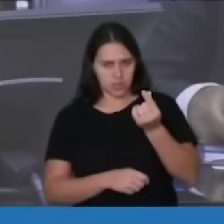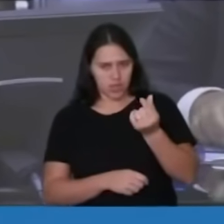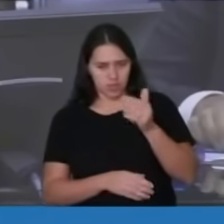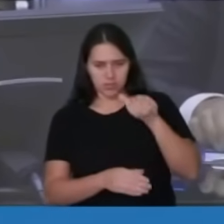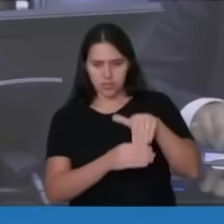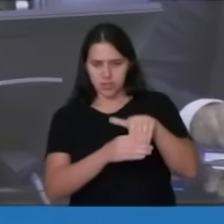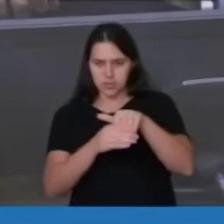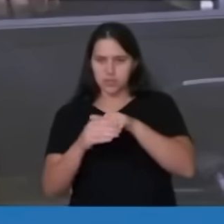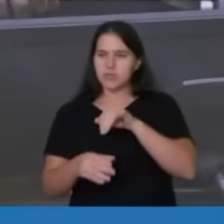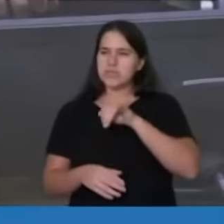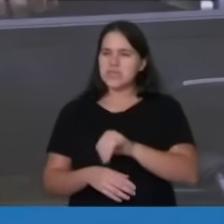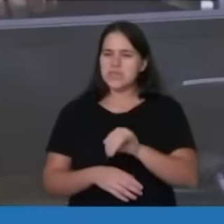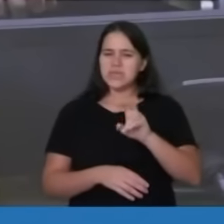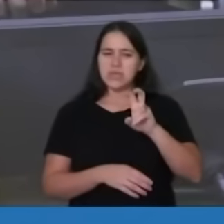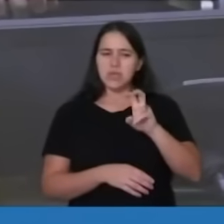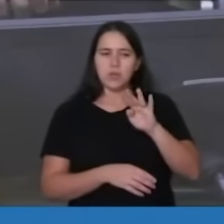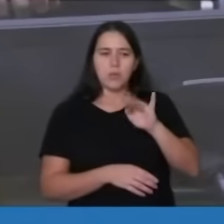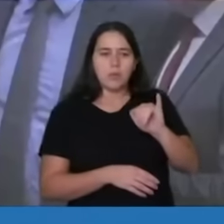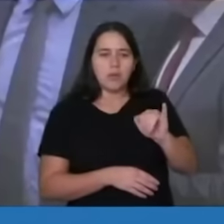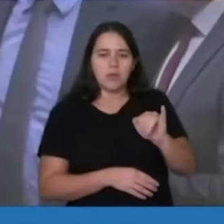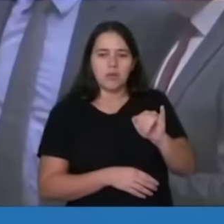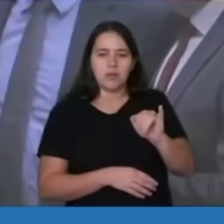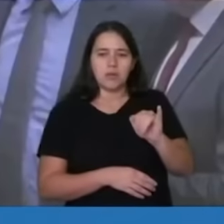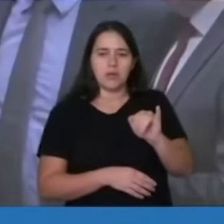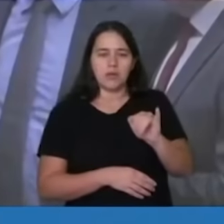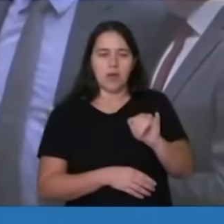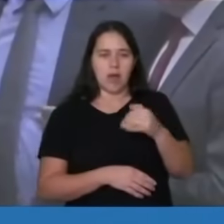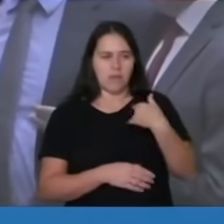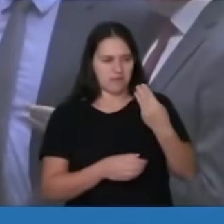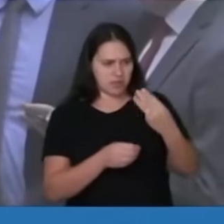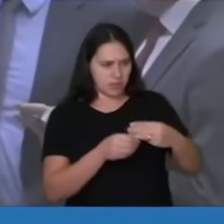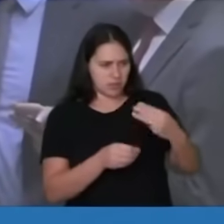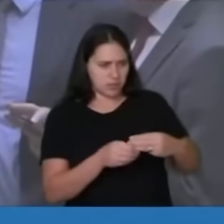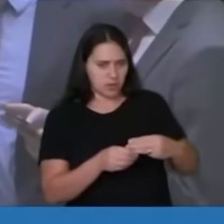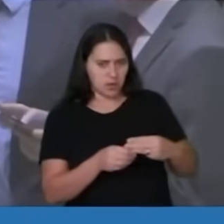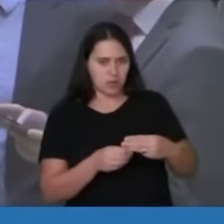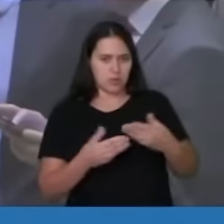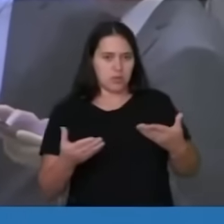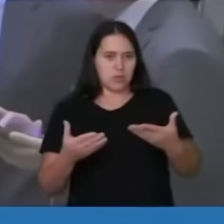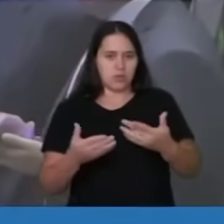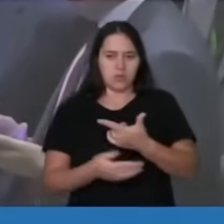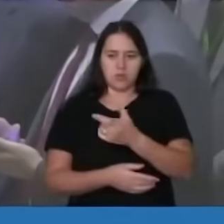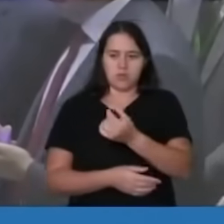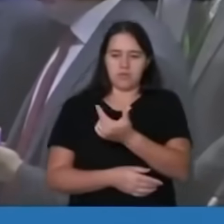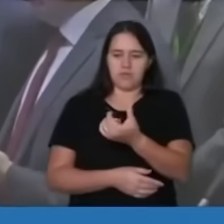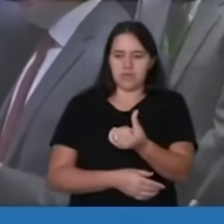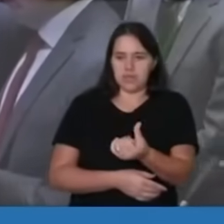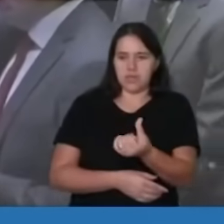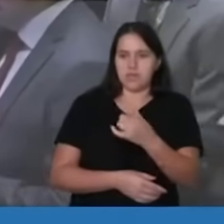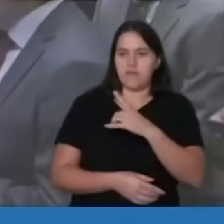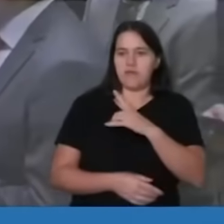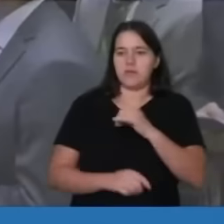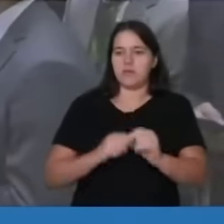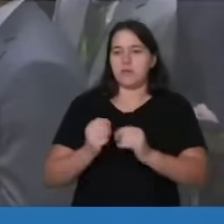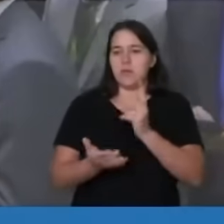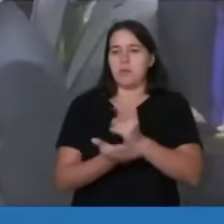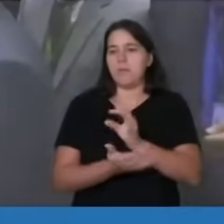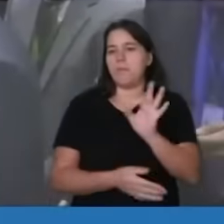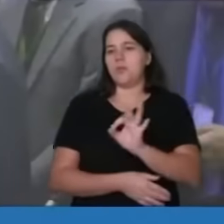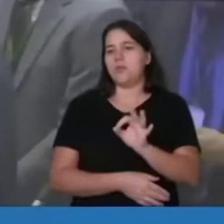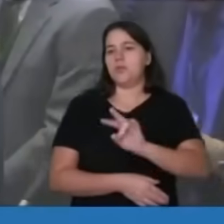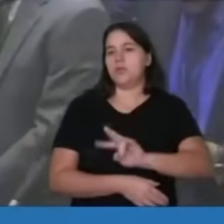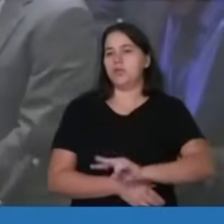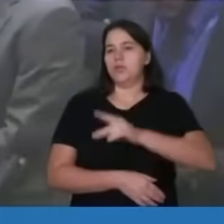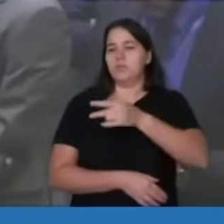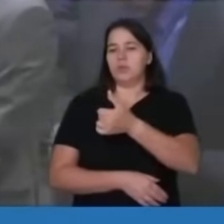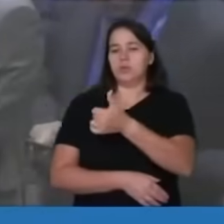foi 5 bi a municipal, e perdoe, em 2026, ao invés da correção de 2022, nós vamos ter, se for pelo mesmo percentual de aumento,